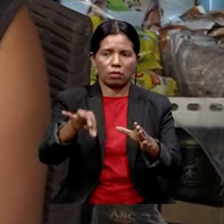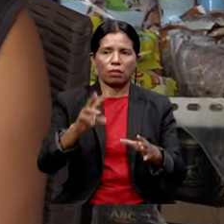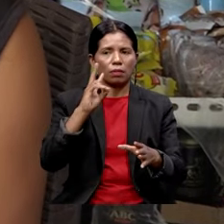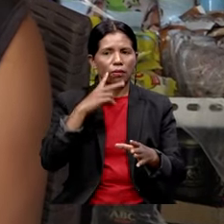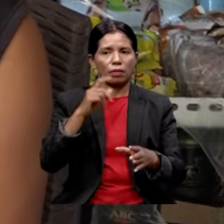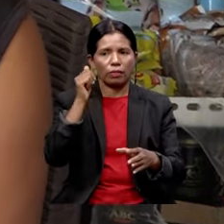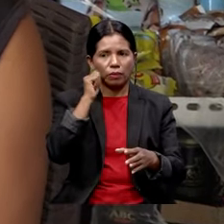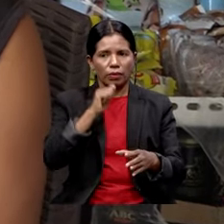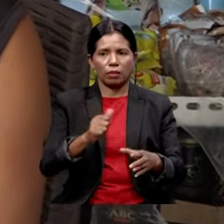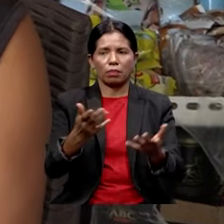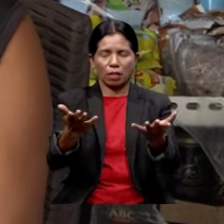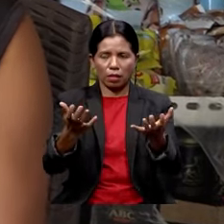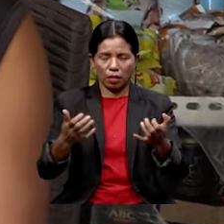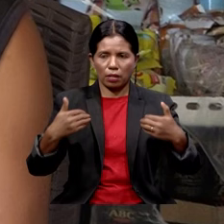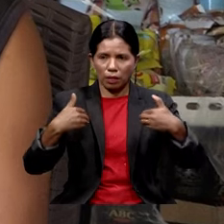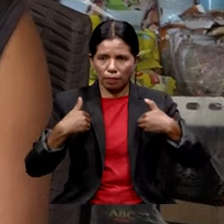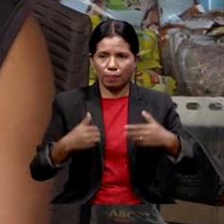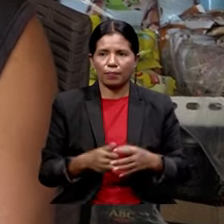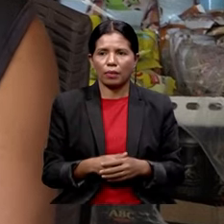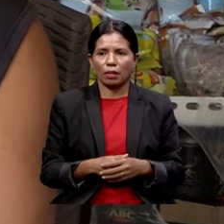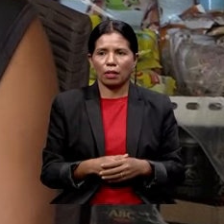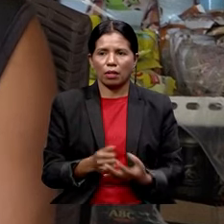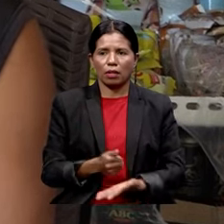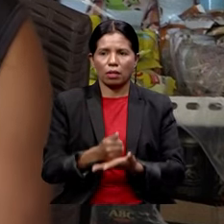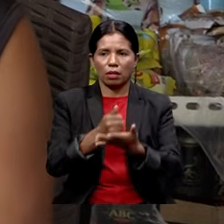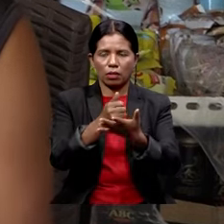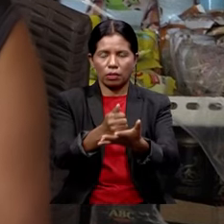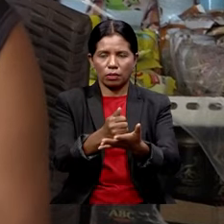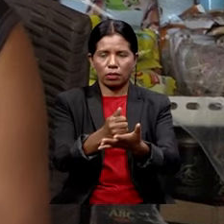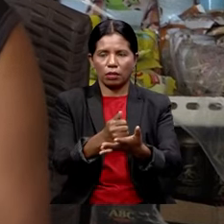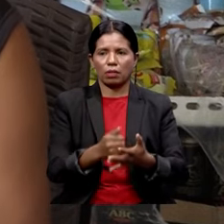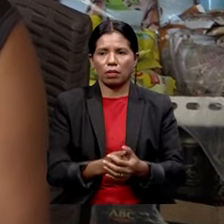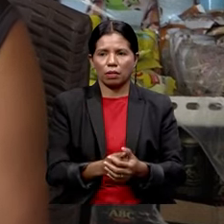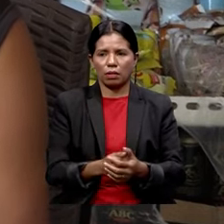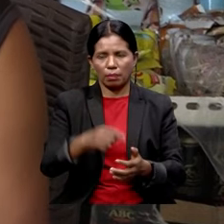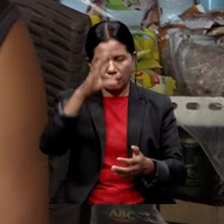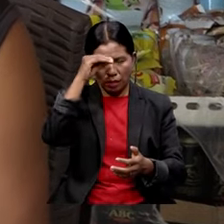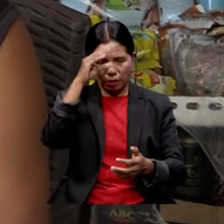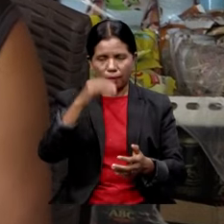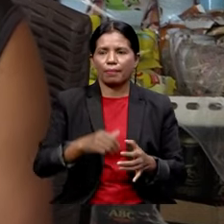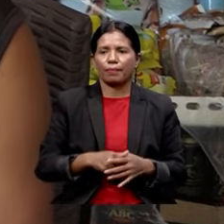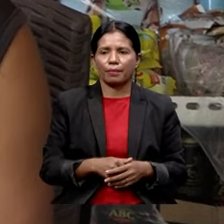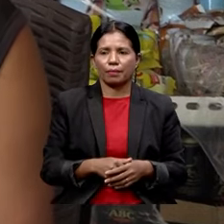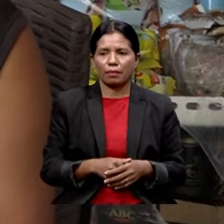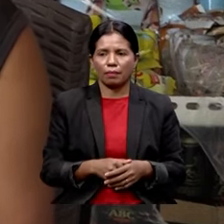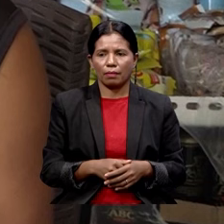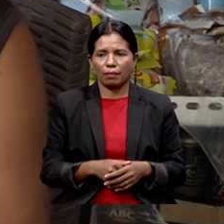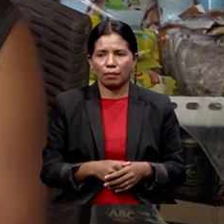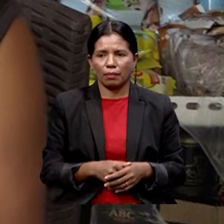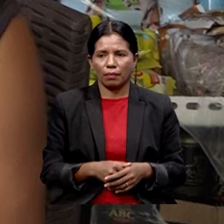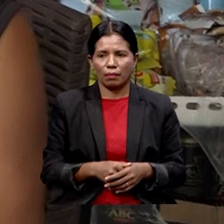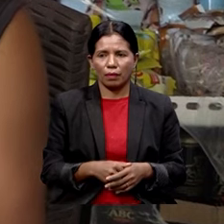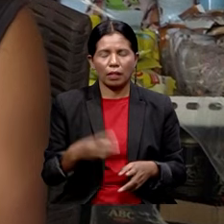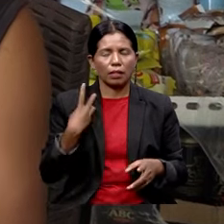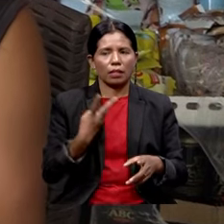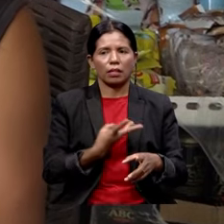tambah feto mus ne hakarak iha halo azura ho mane ita halo keluarga